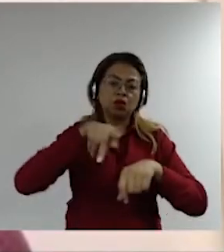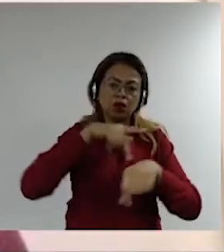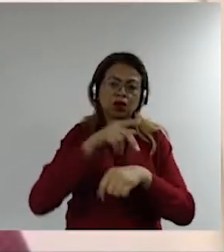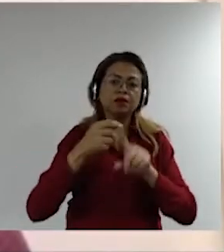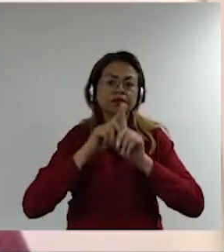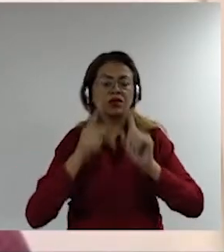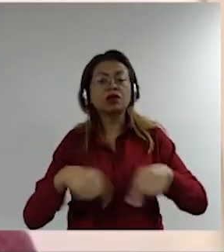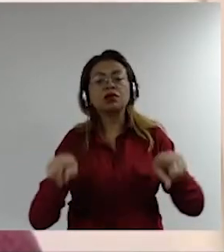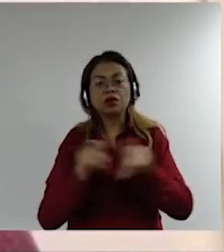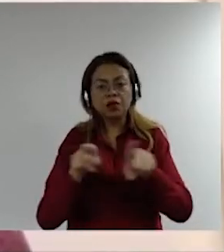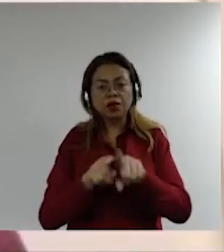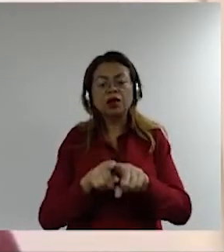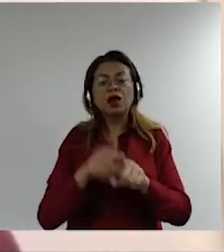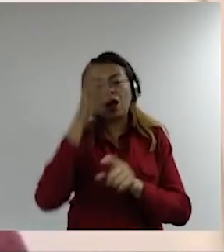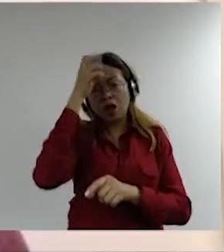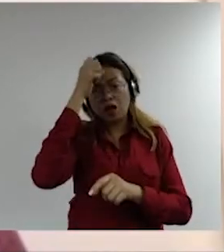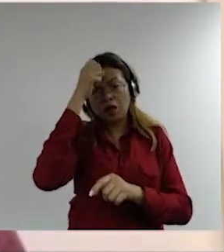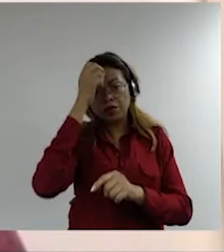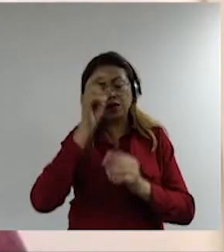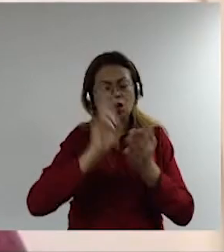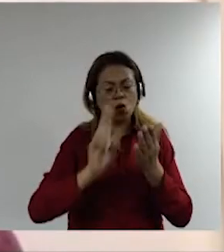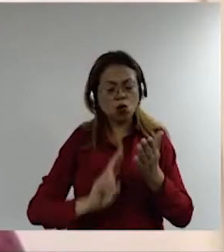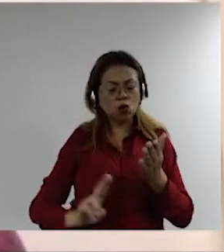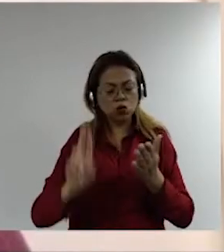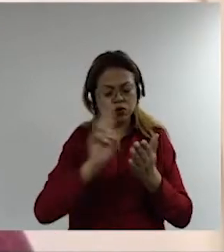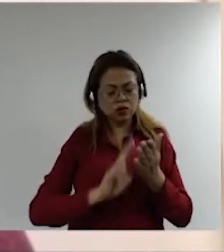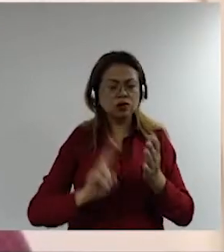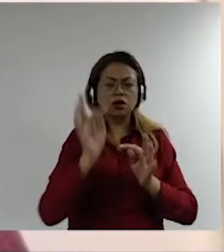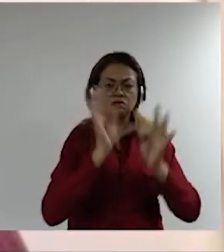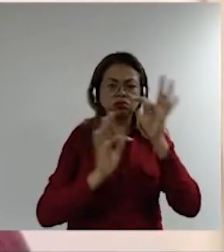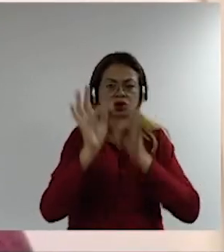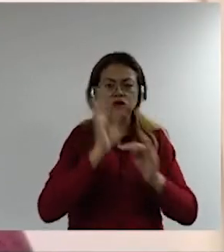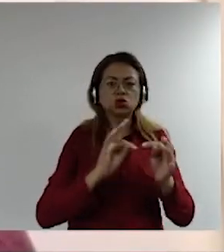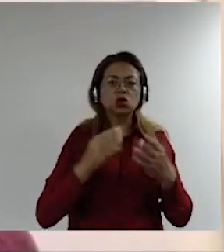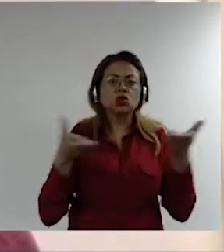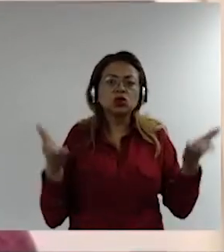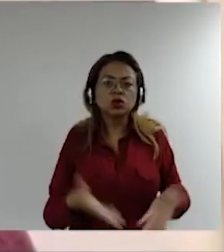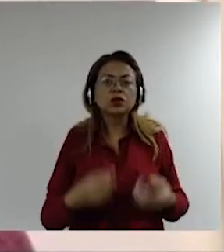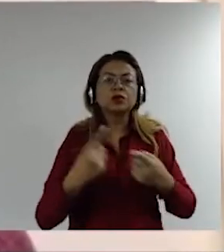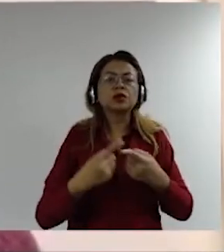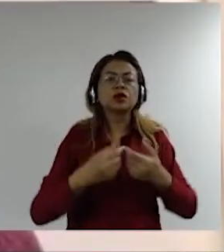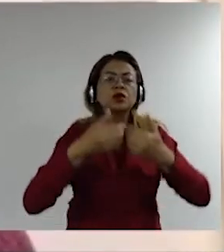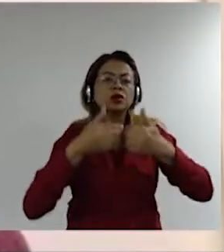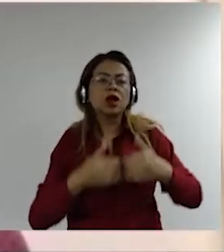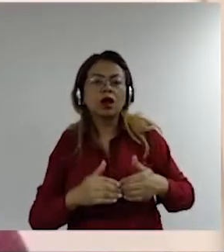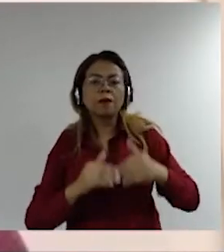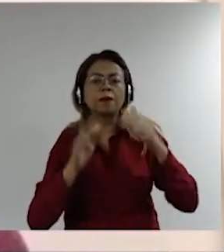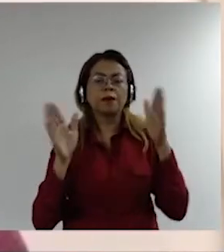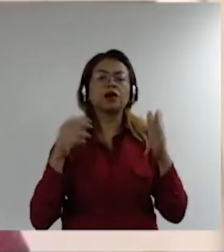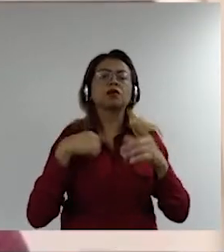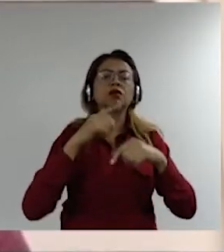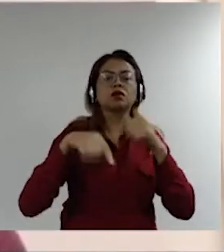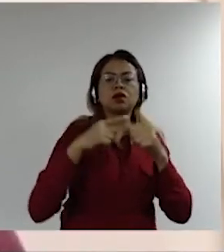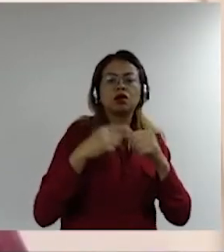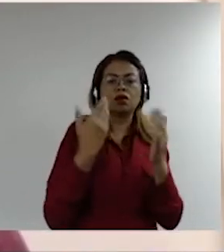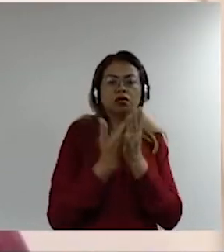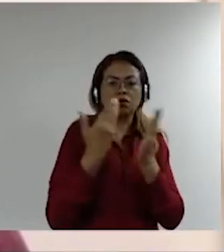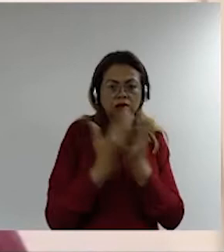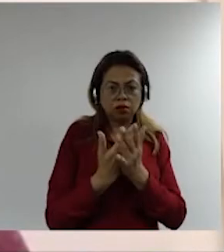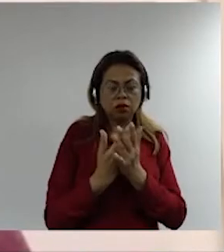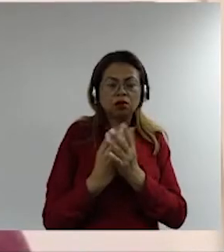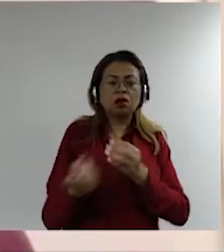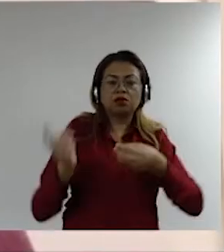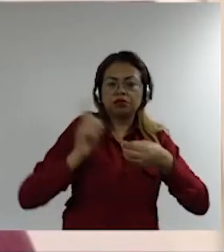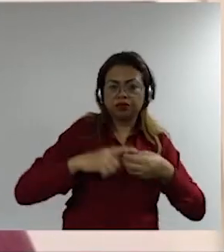a aprender a usar tecnologias cada vez mais, mesmo porque, abrindo a escola, é possível que ela venha